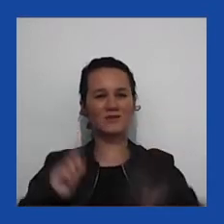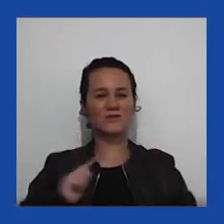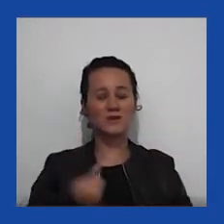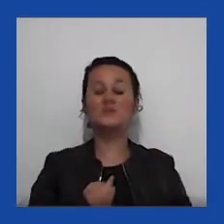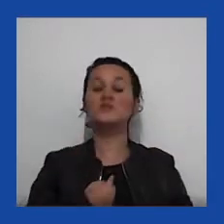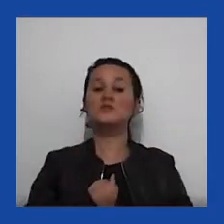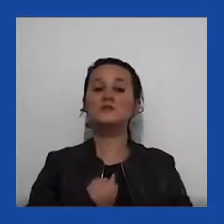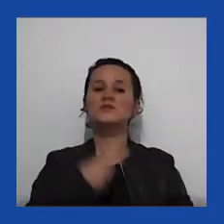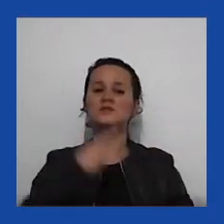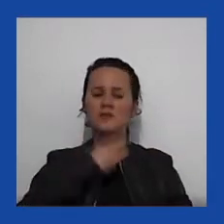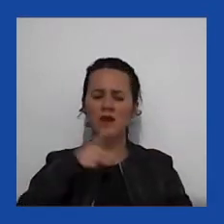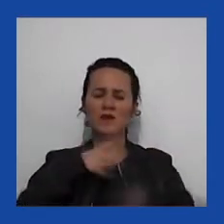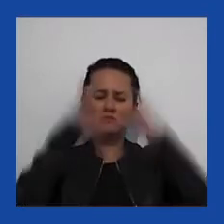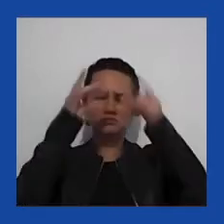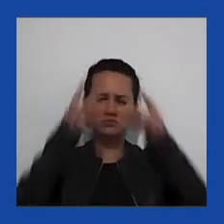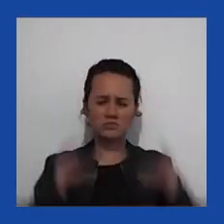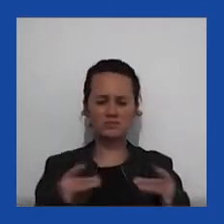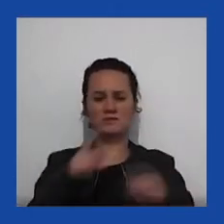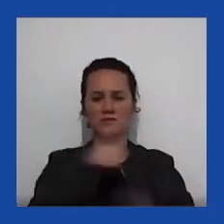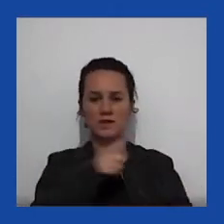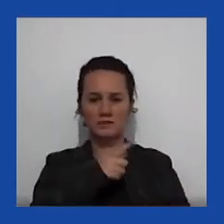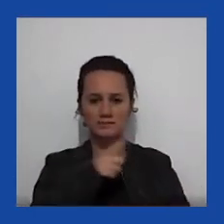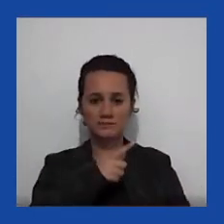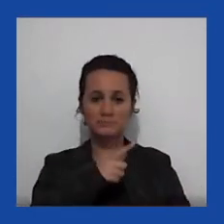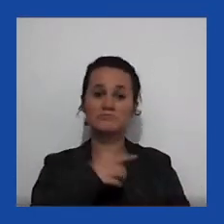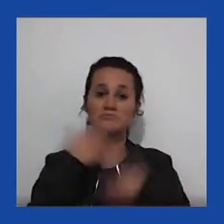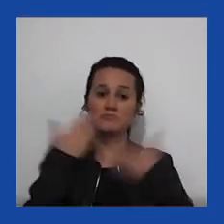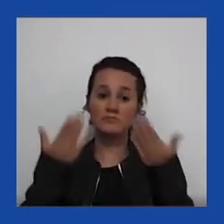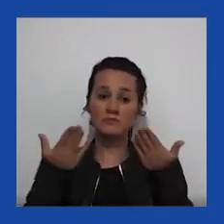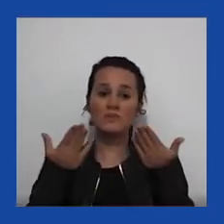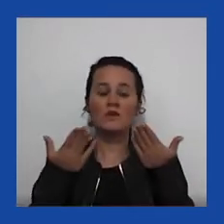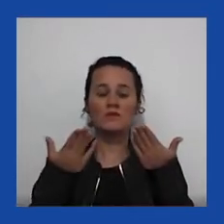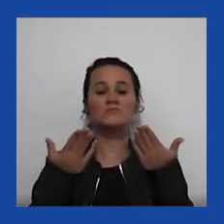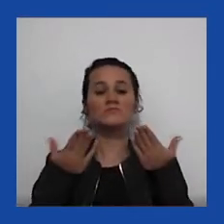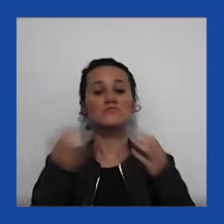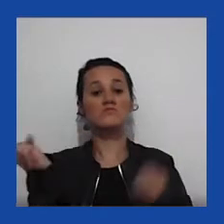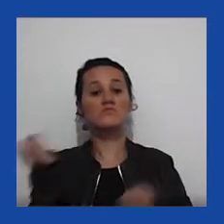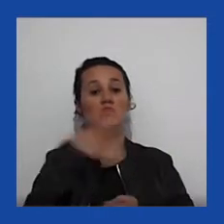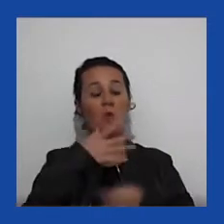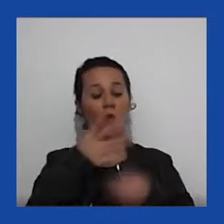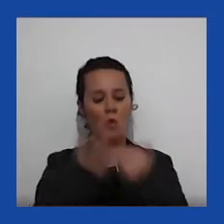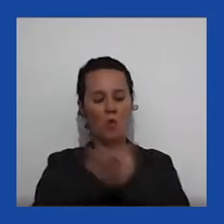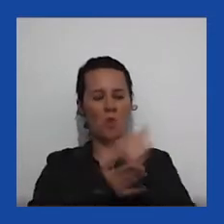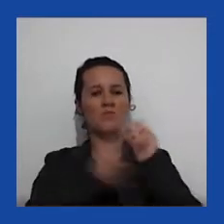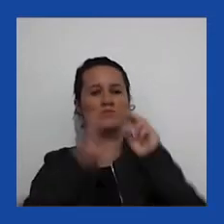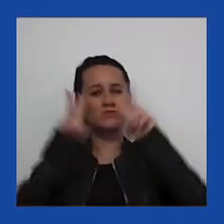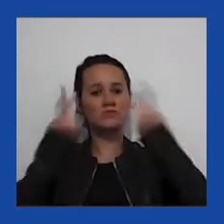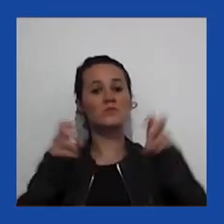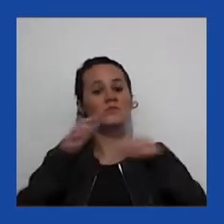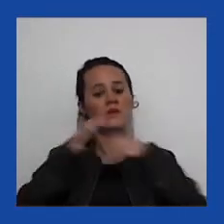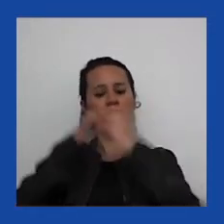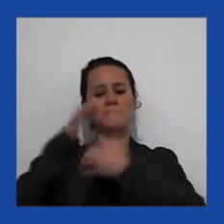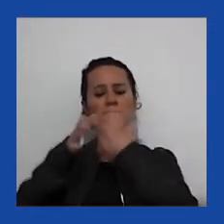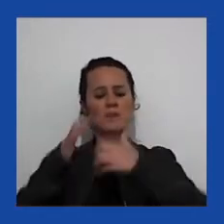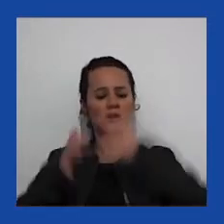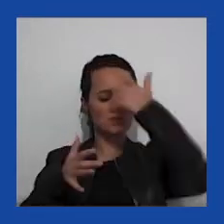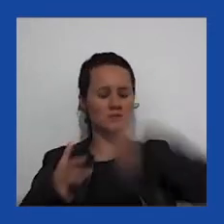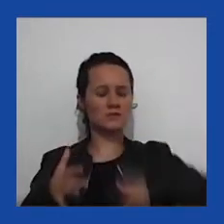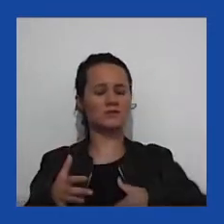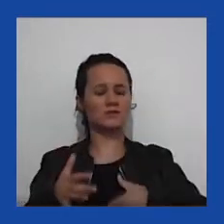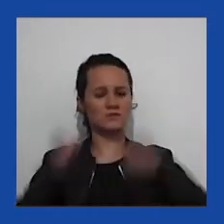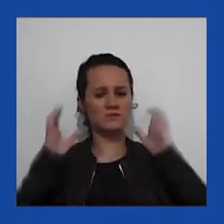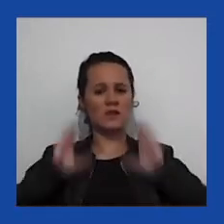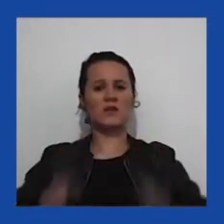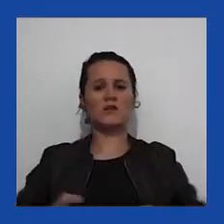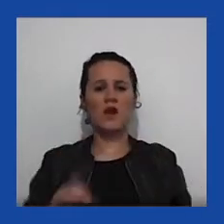todo o detalhe dessa campanha. Iniciativas como essa, de novo, reforçam o papel de uma empresa cidadã, né? São empresas